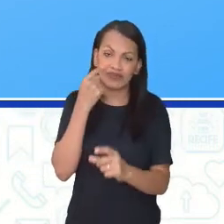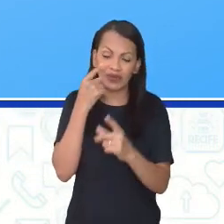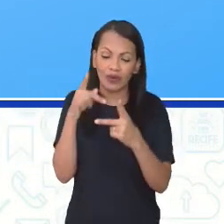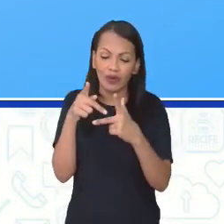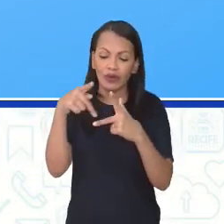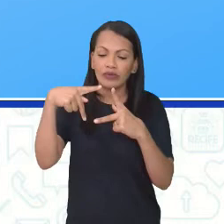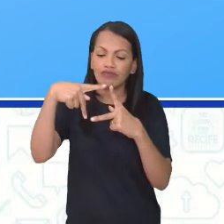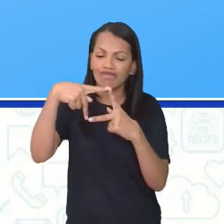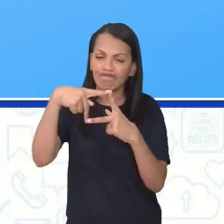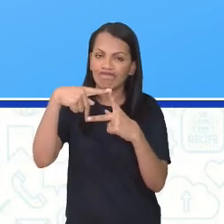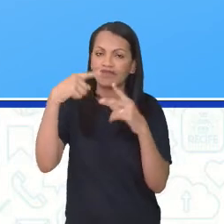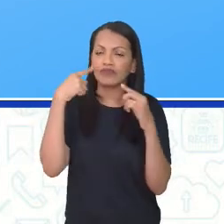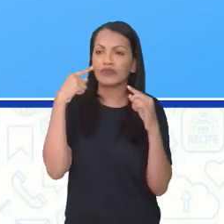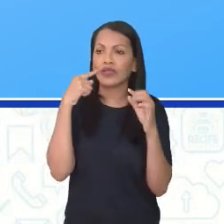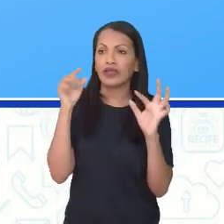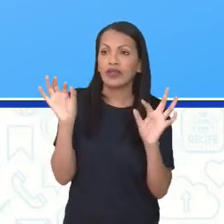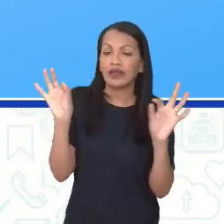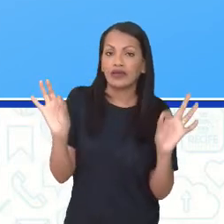outro,